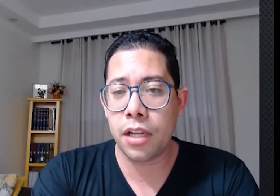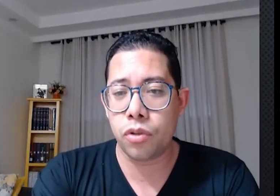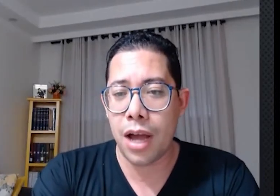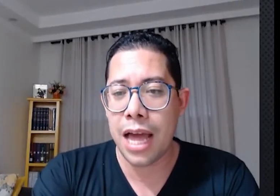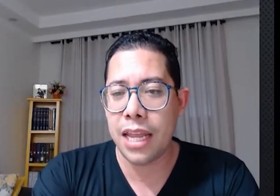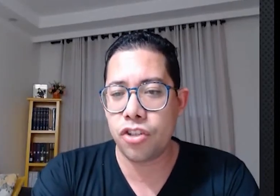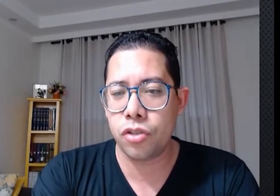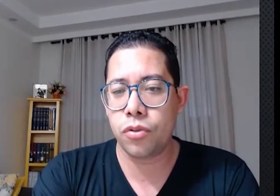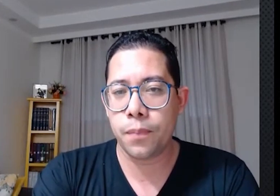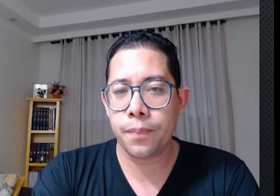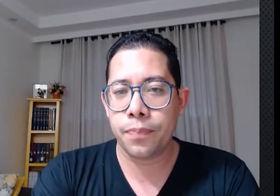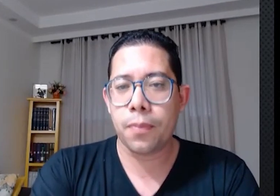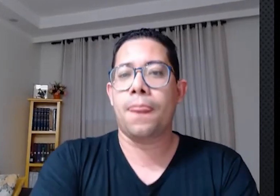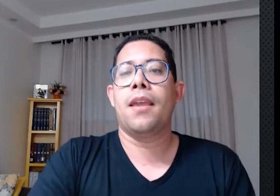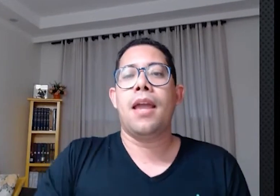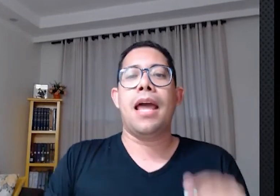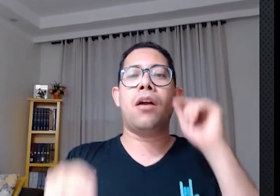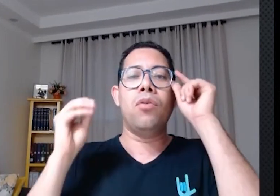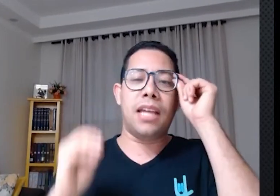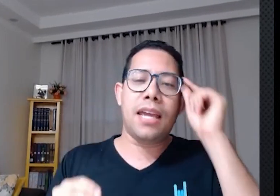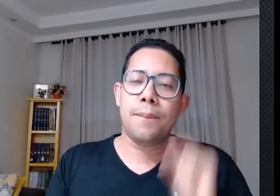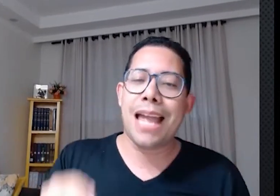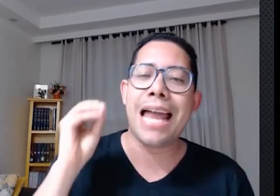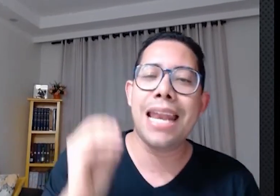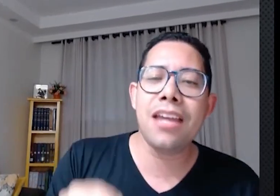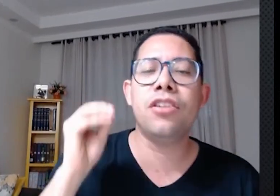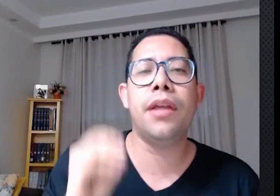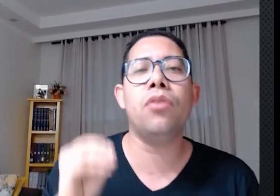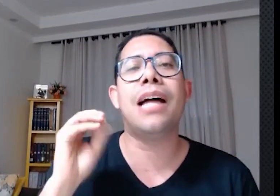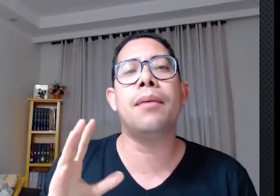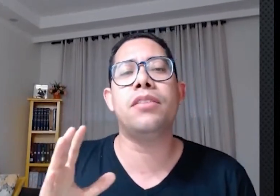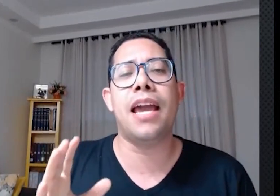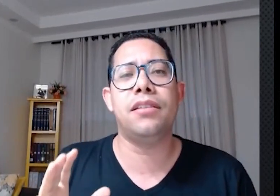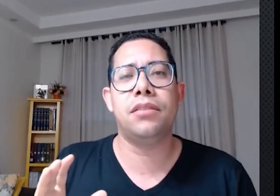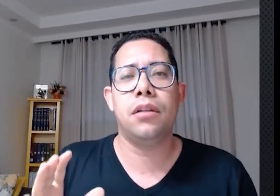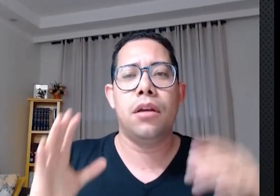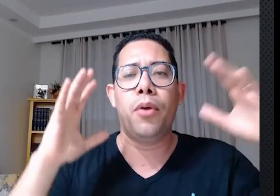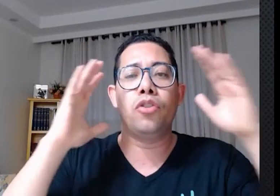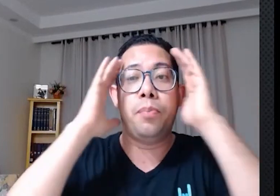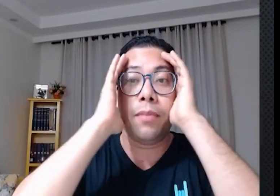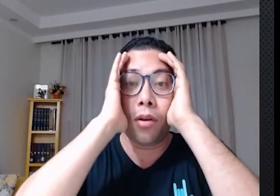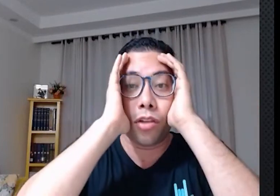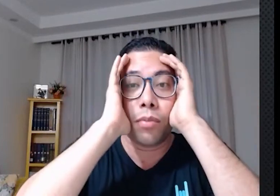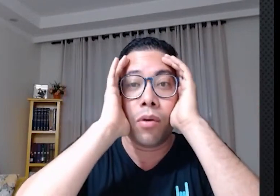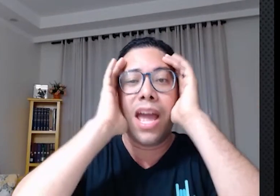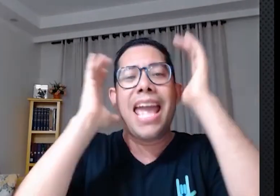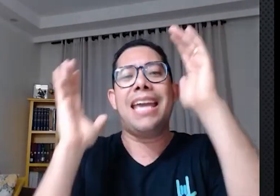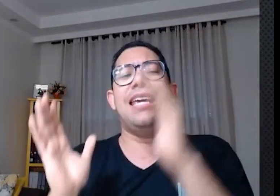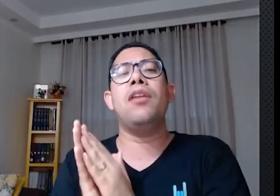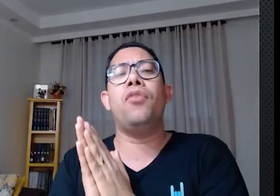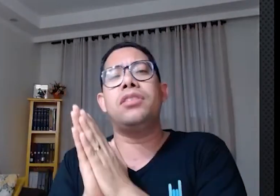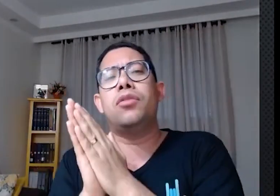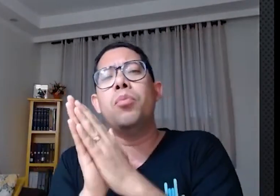disso, olha só, além disso, ela contém a lei de Deus dada a Moisés. Pronto. Primeiro resumão